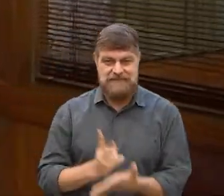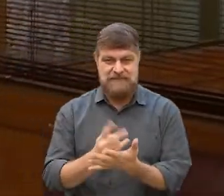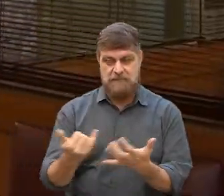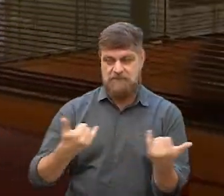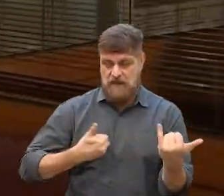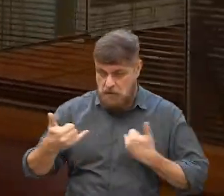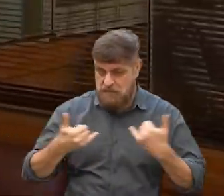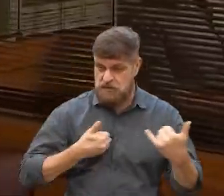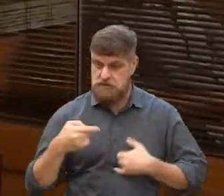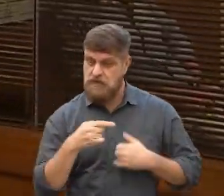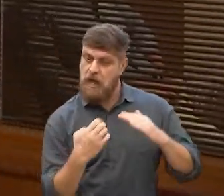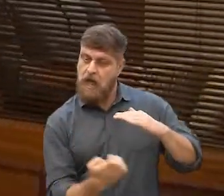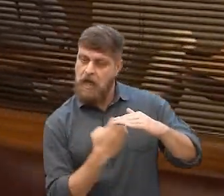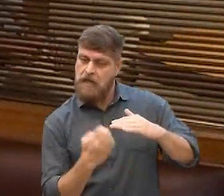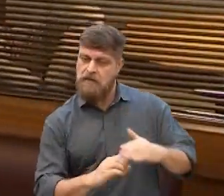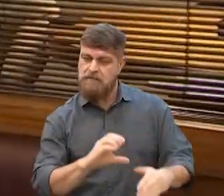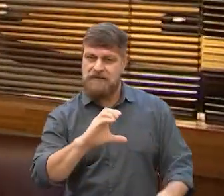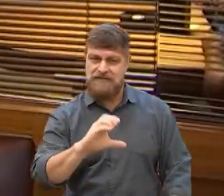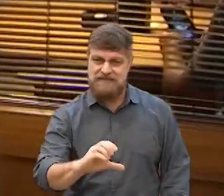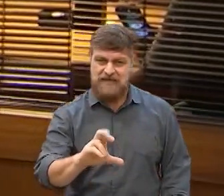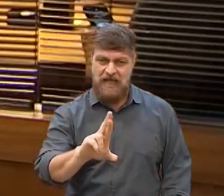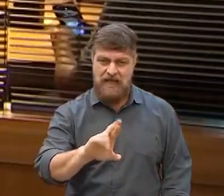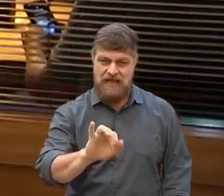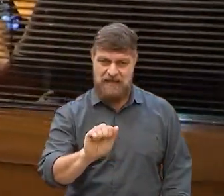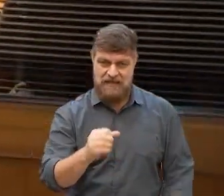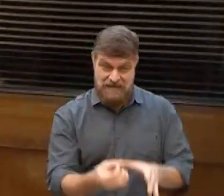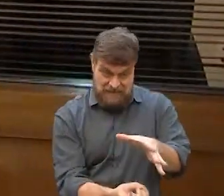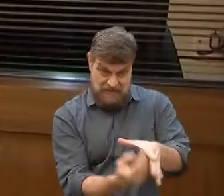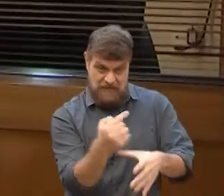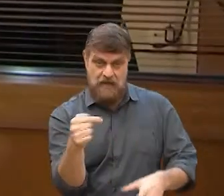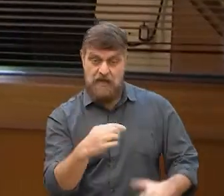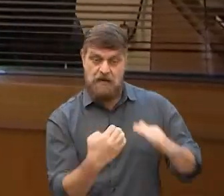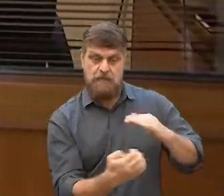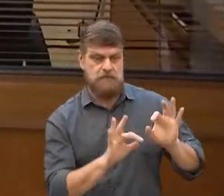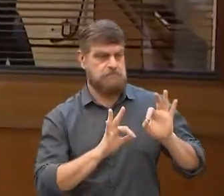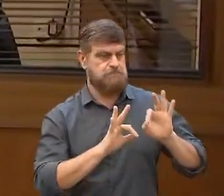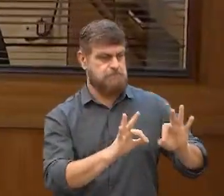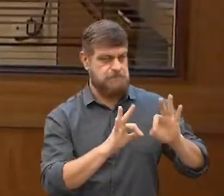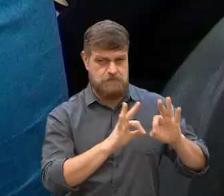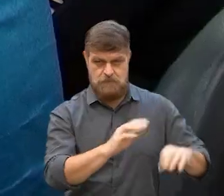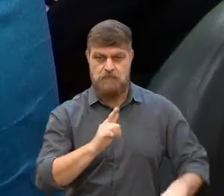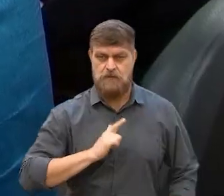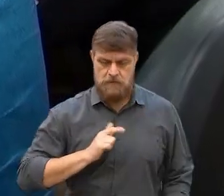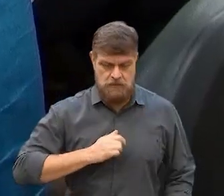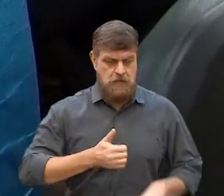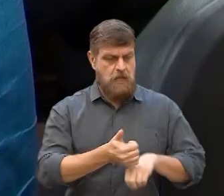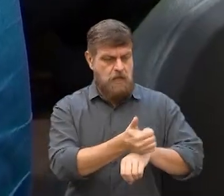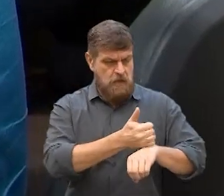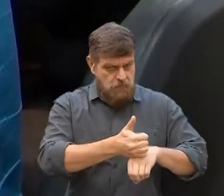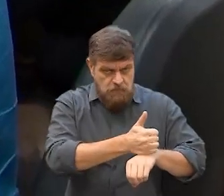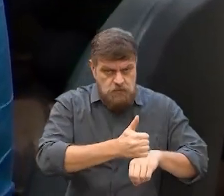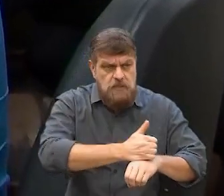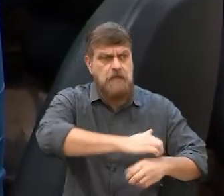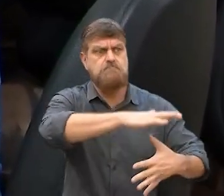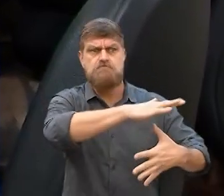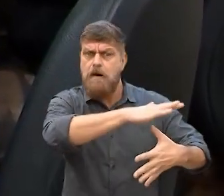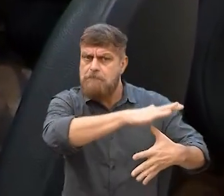empreendedora, sempre gostei muito de trabalhar. Para mim, trabalho é prazer, nada é sacrifício.